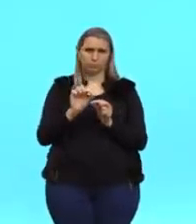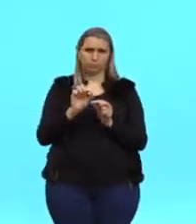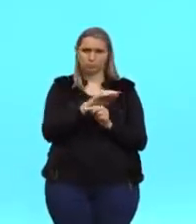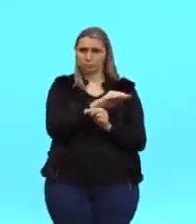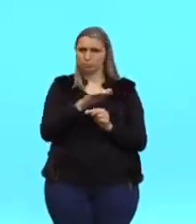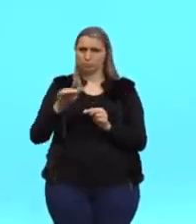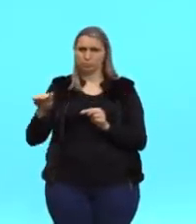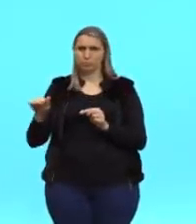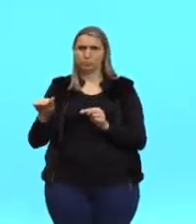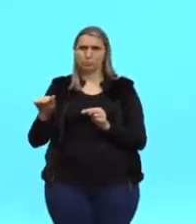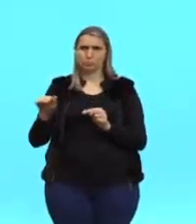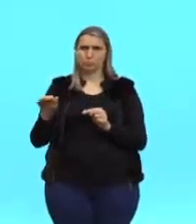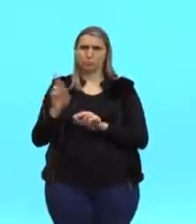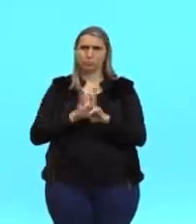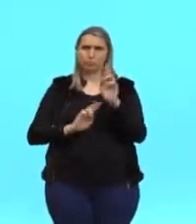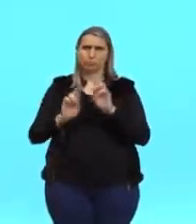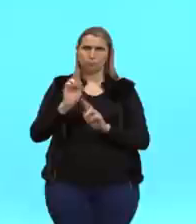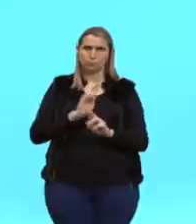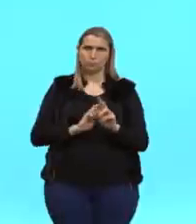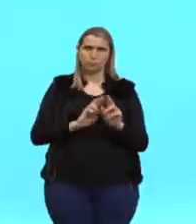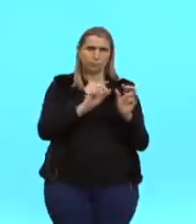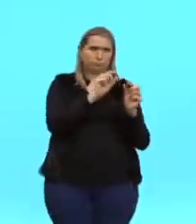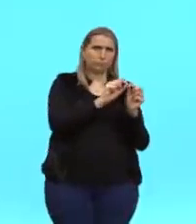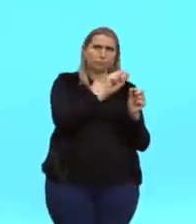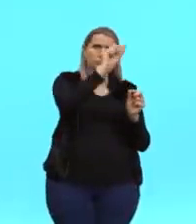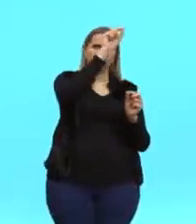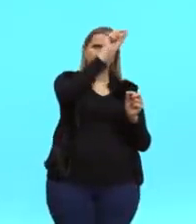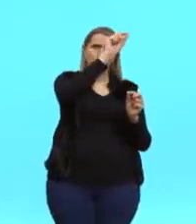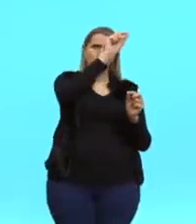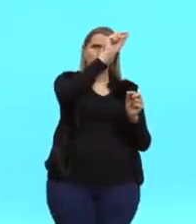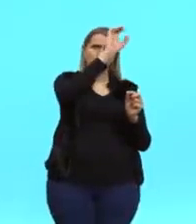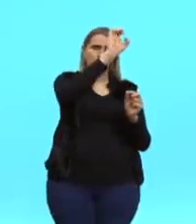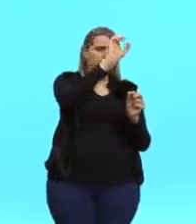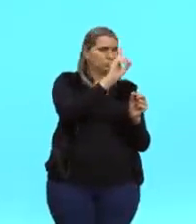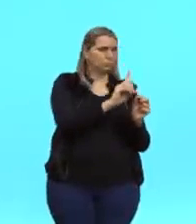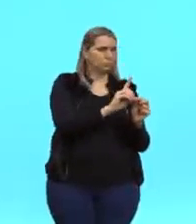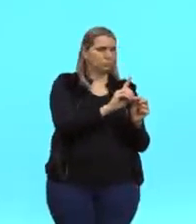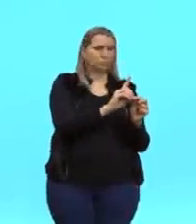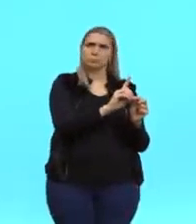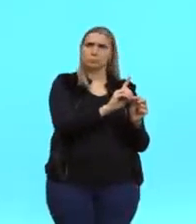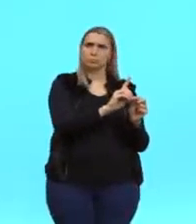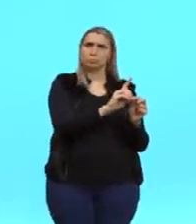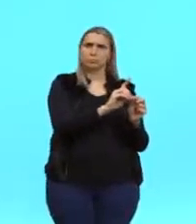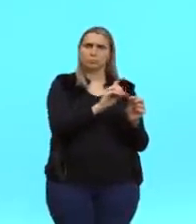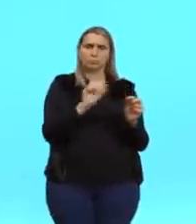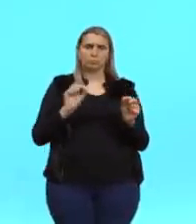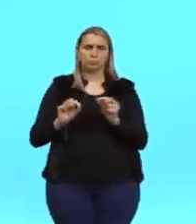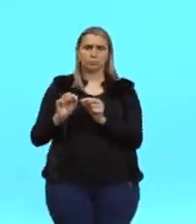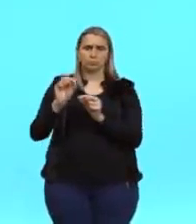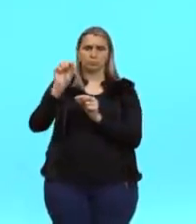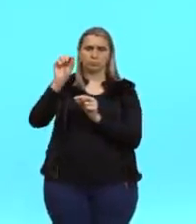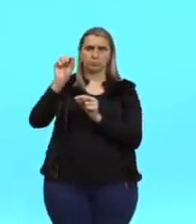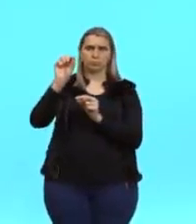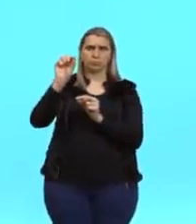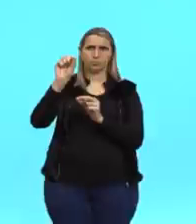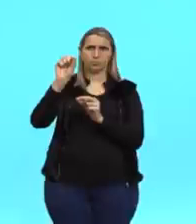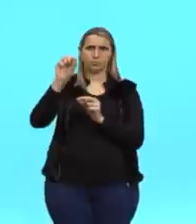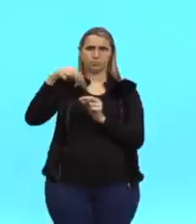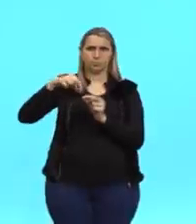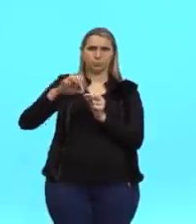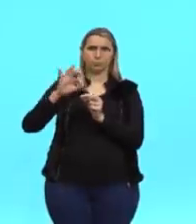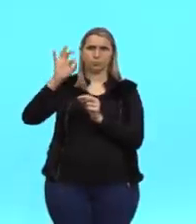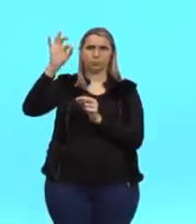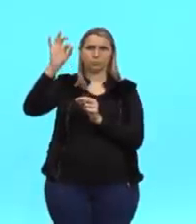solo, está para o segmento ED, ou seja, a altura que a pessoa está do solo,